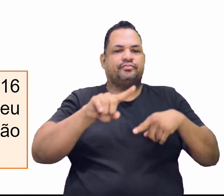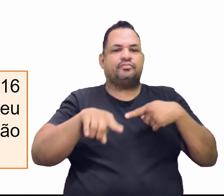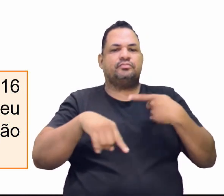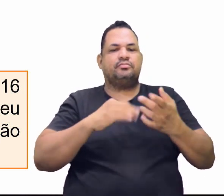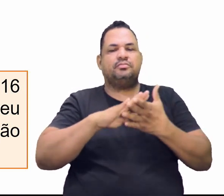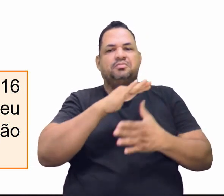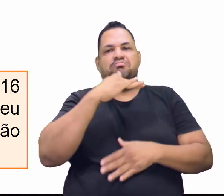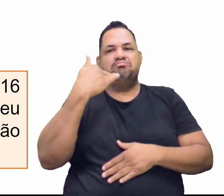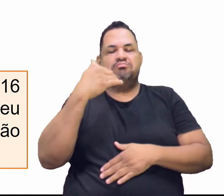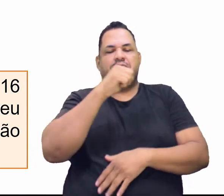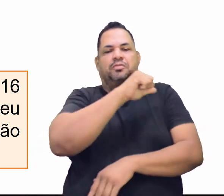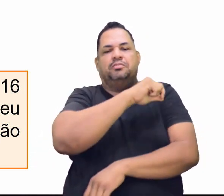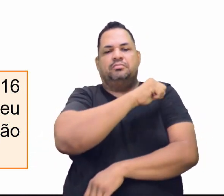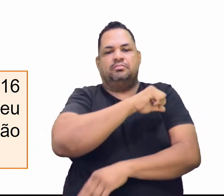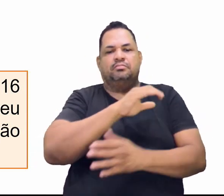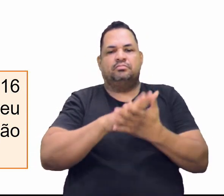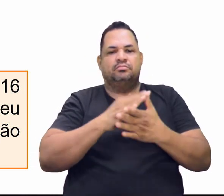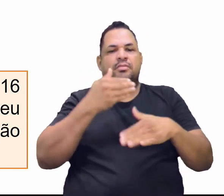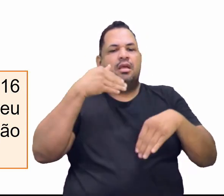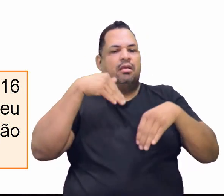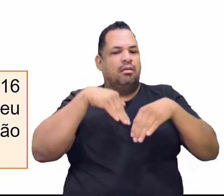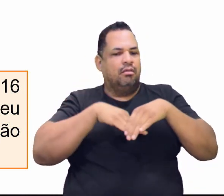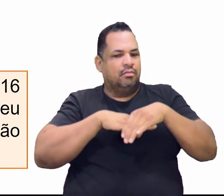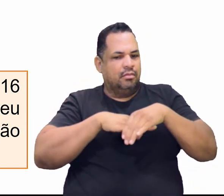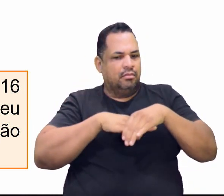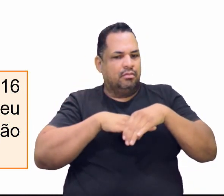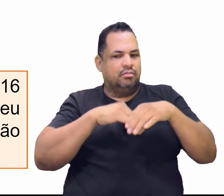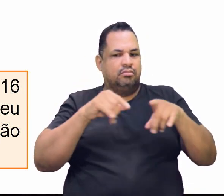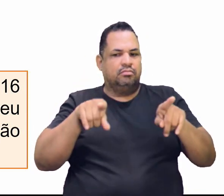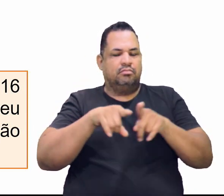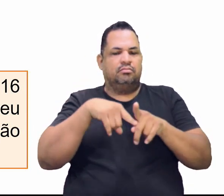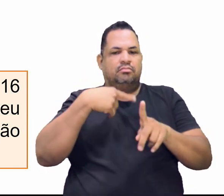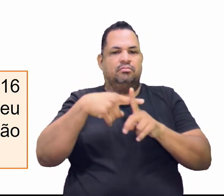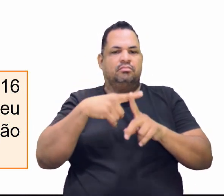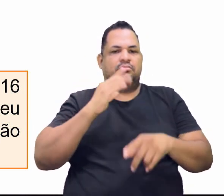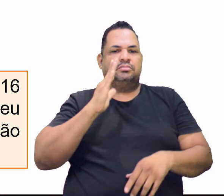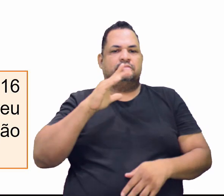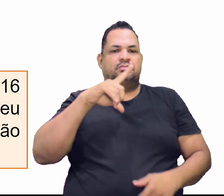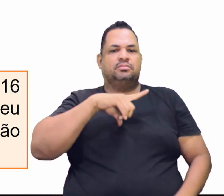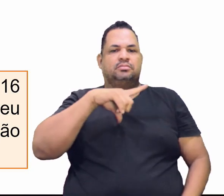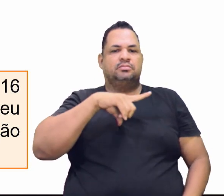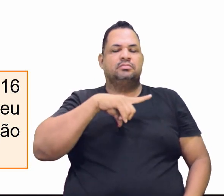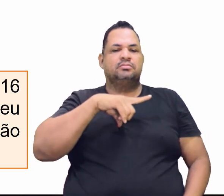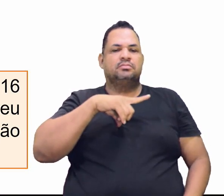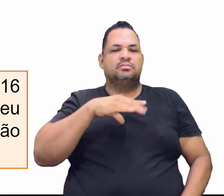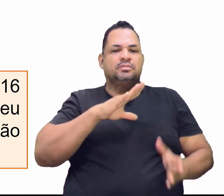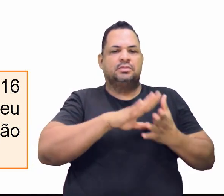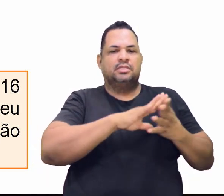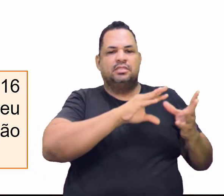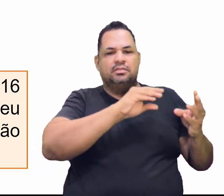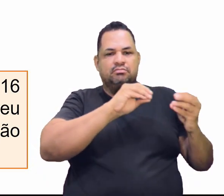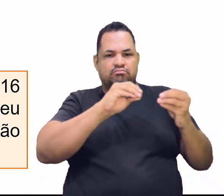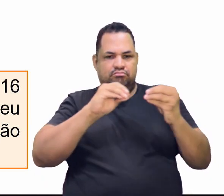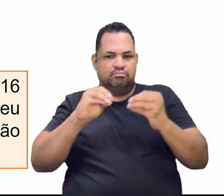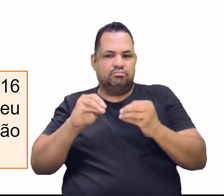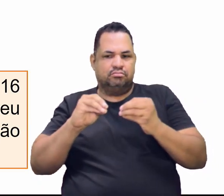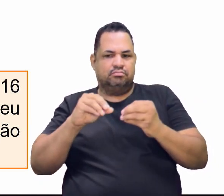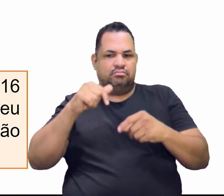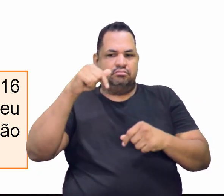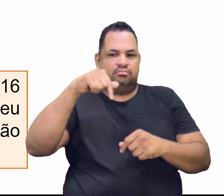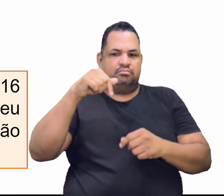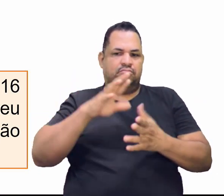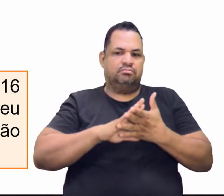que ele morre lá no Rio de Janeiro, é enterrado no Rio, e já tentaram por diversas vezes trazer o seu corpo para